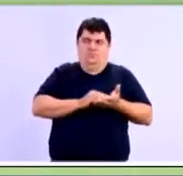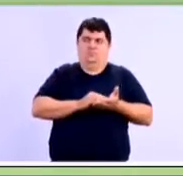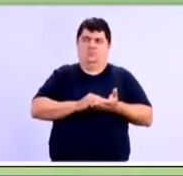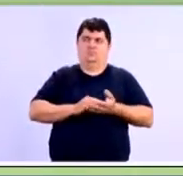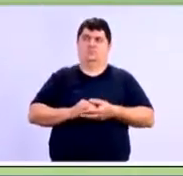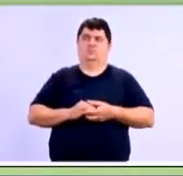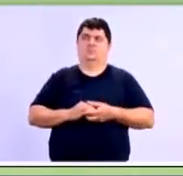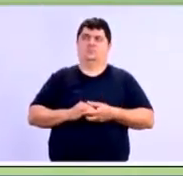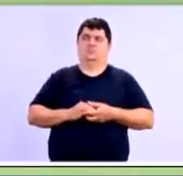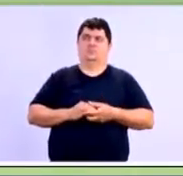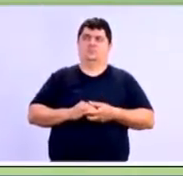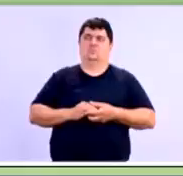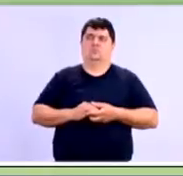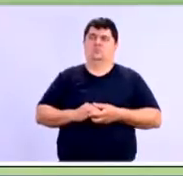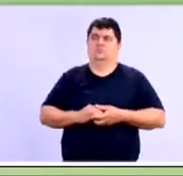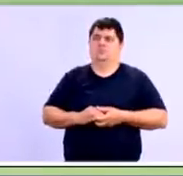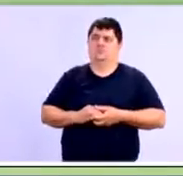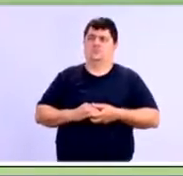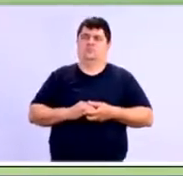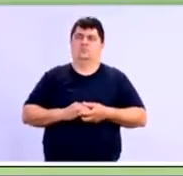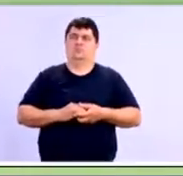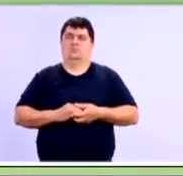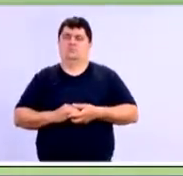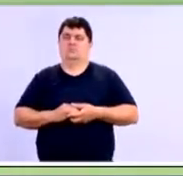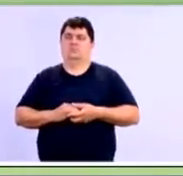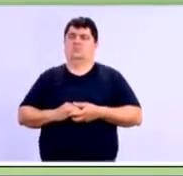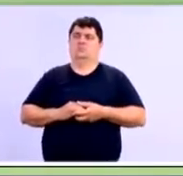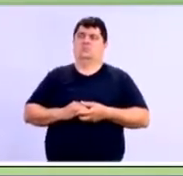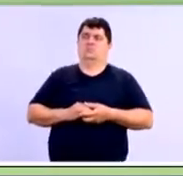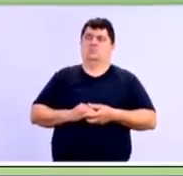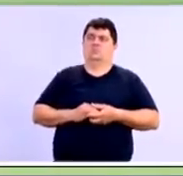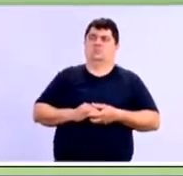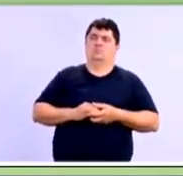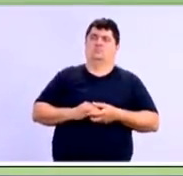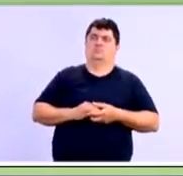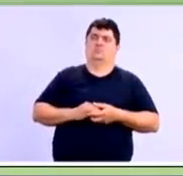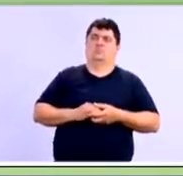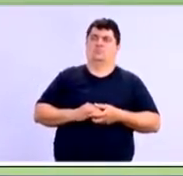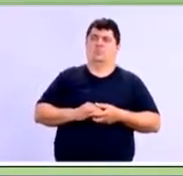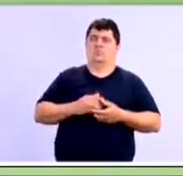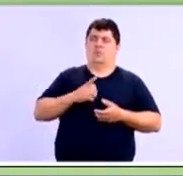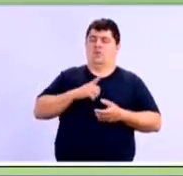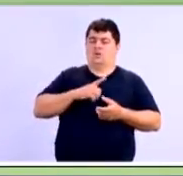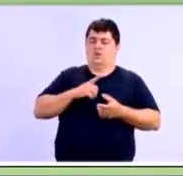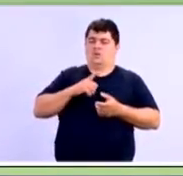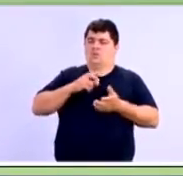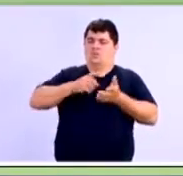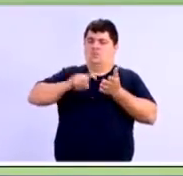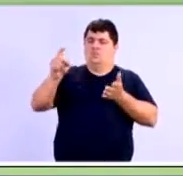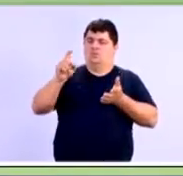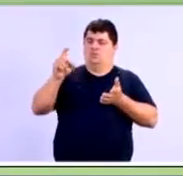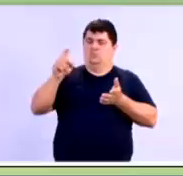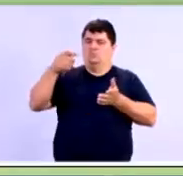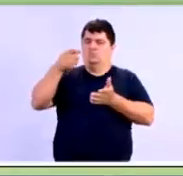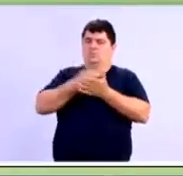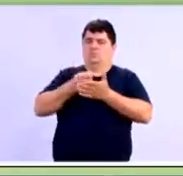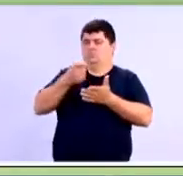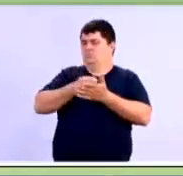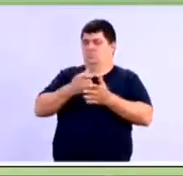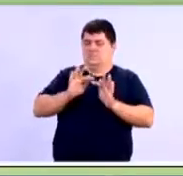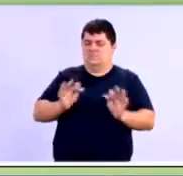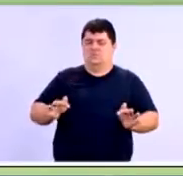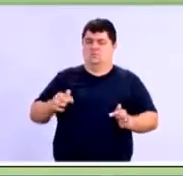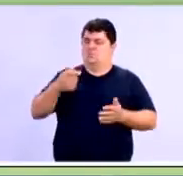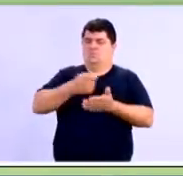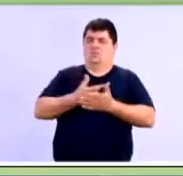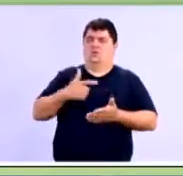valor do Simples, tributação sobre lucros. Professor, mas não